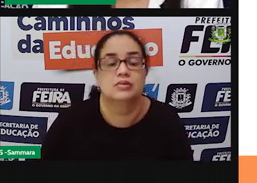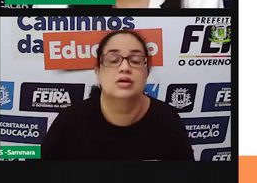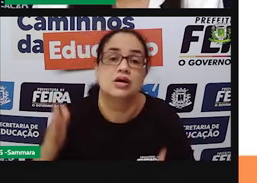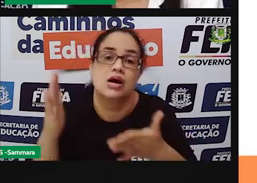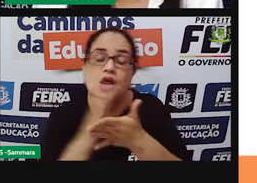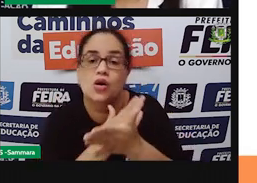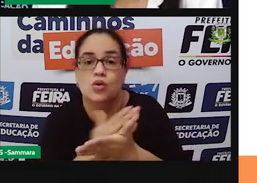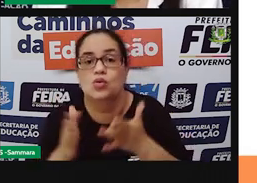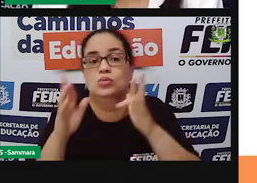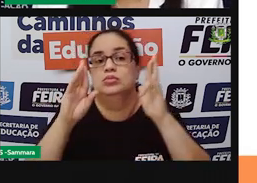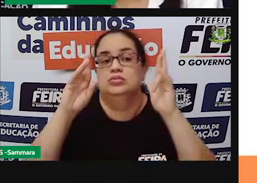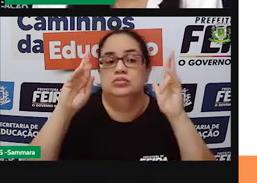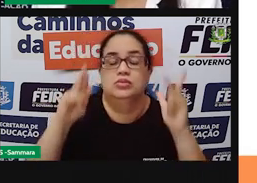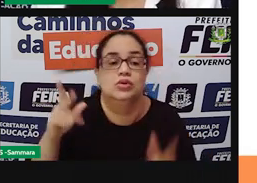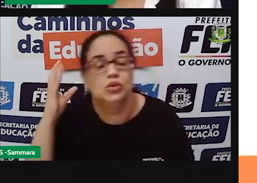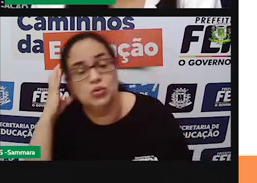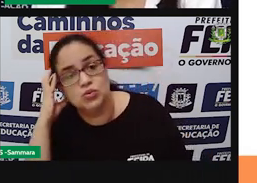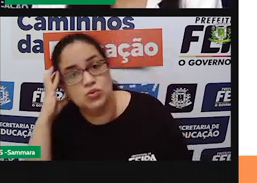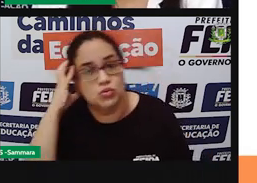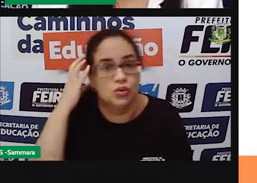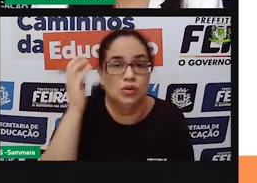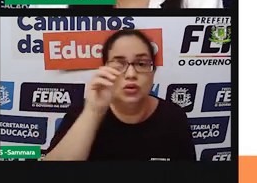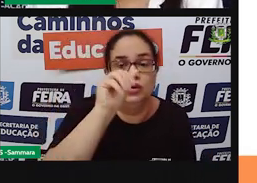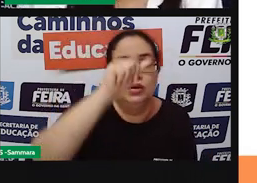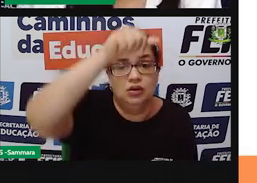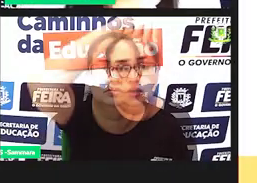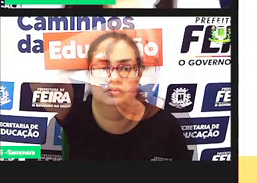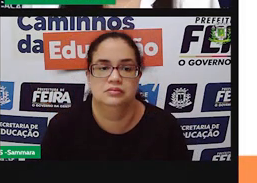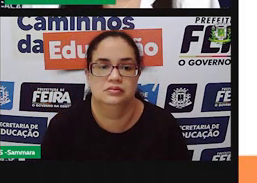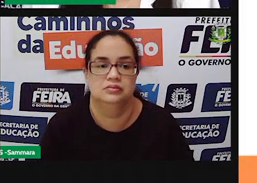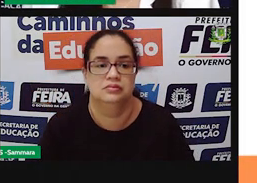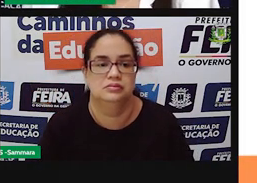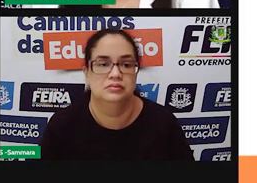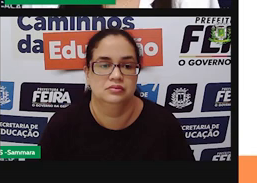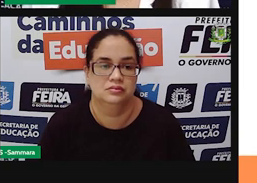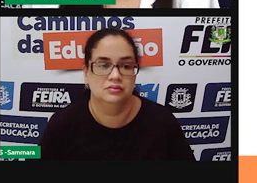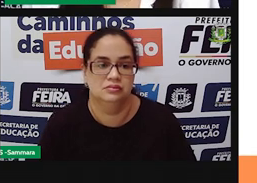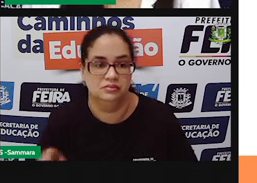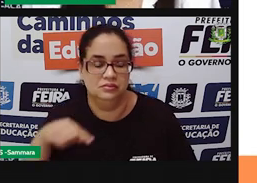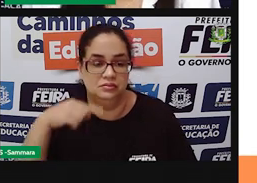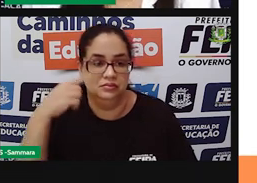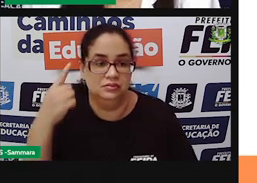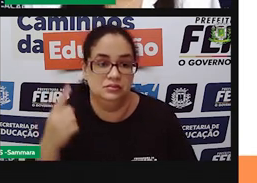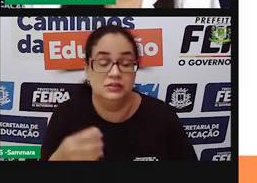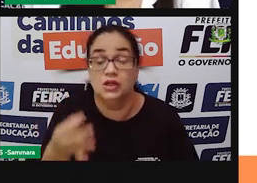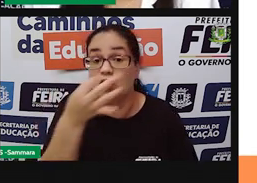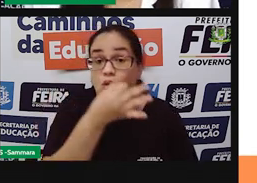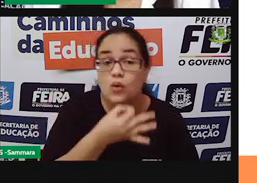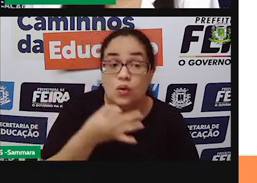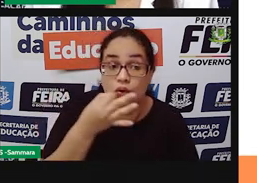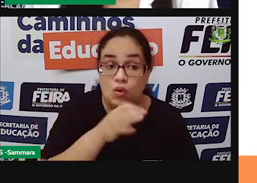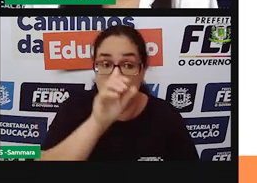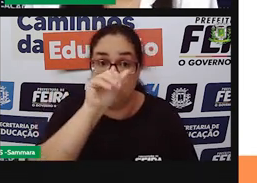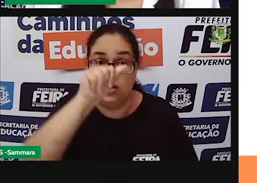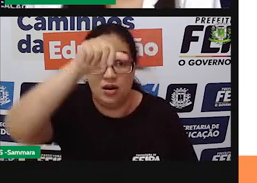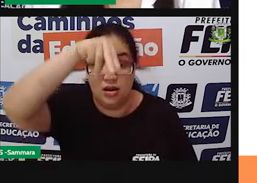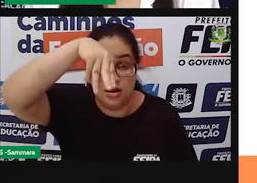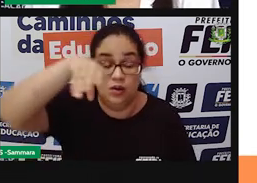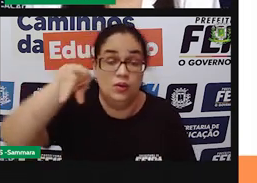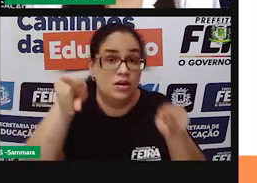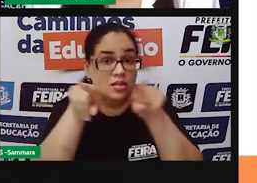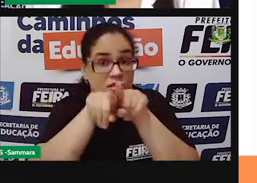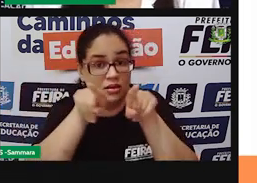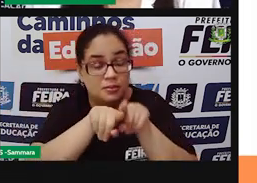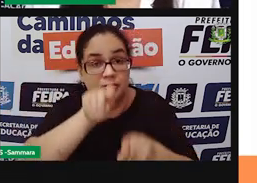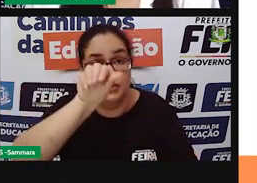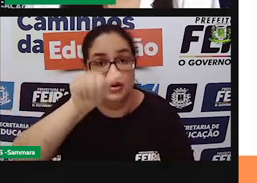Algumas diferenças no som do an e do an. Em relação à pronúncia, né? Do an e do an,